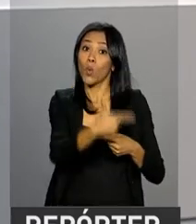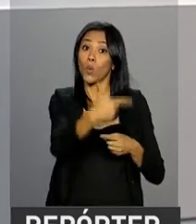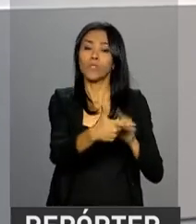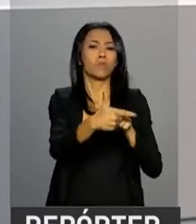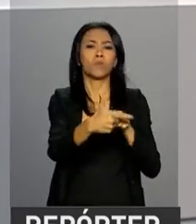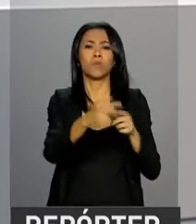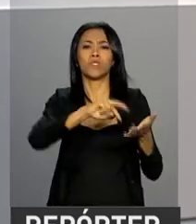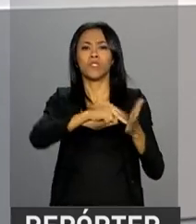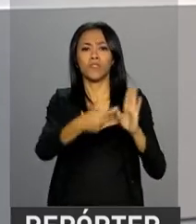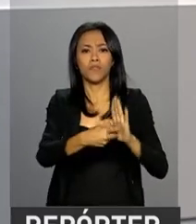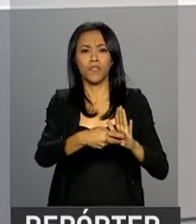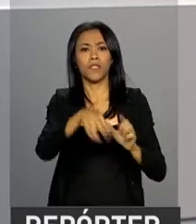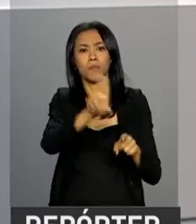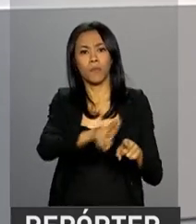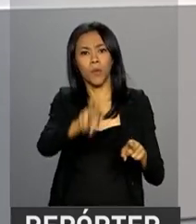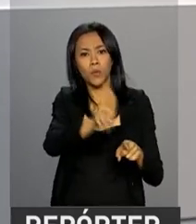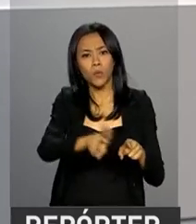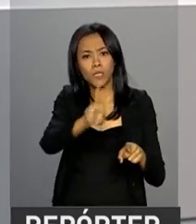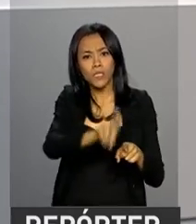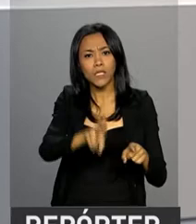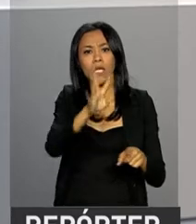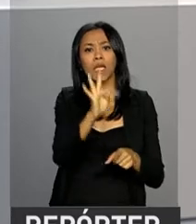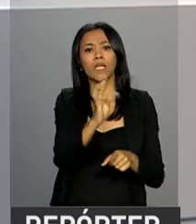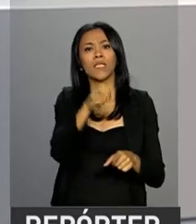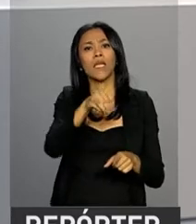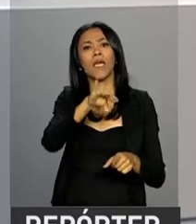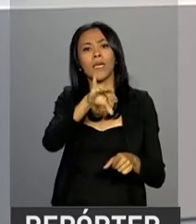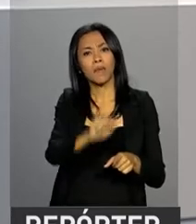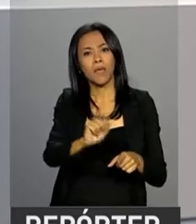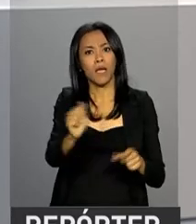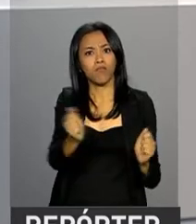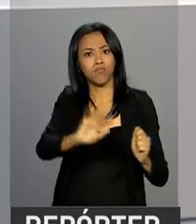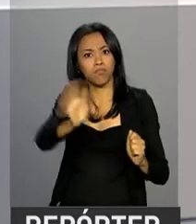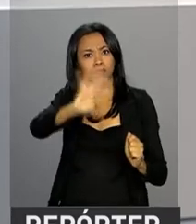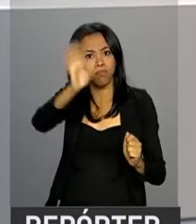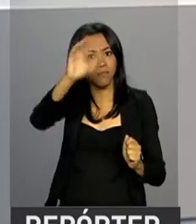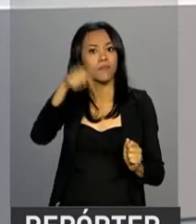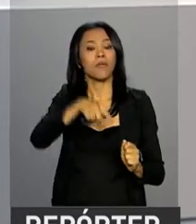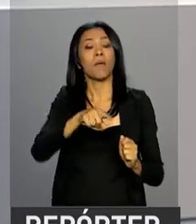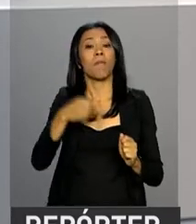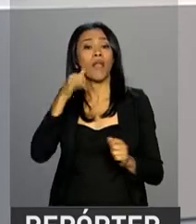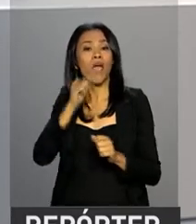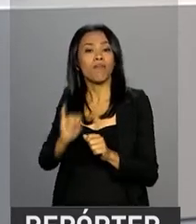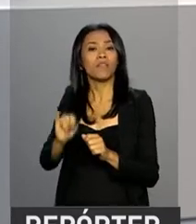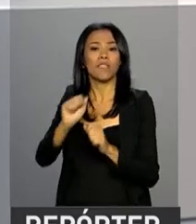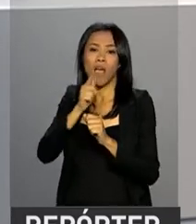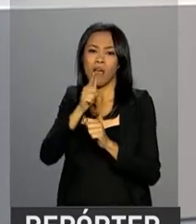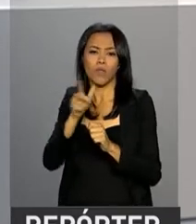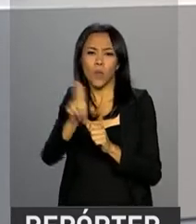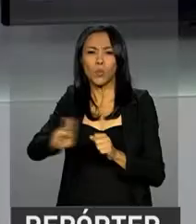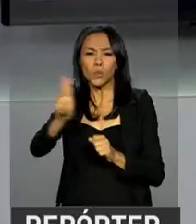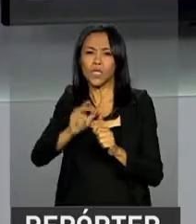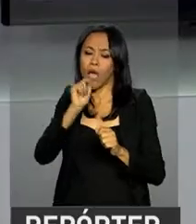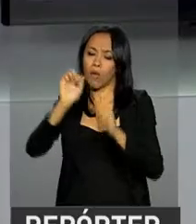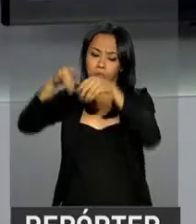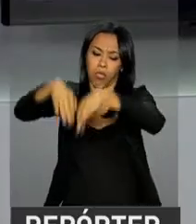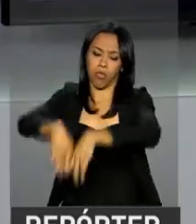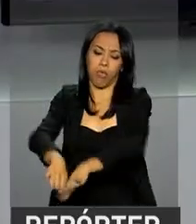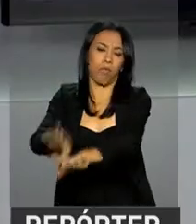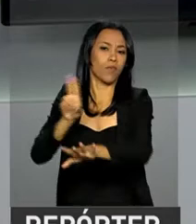de operar a usina usinas térmicas mais caras pra compensar a geração por hidrelétricas com a falta de chuvas